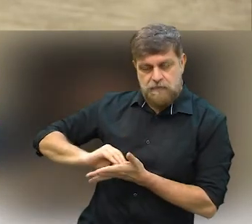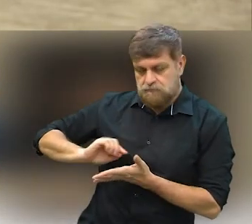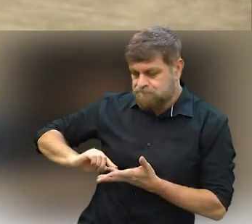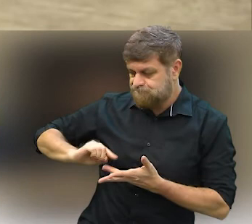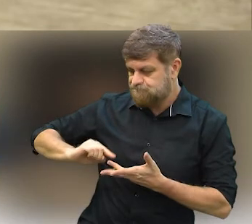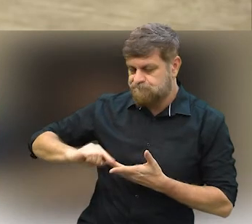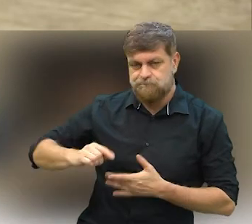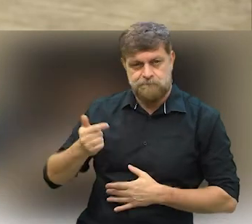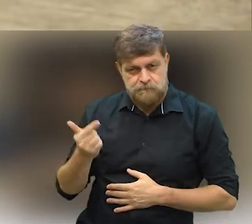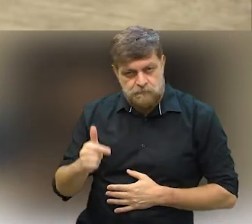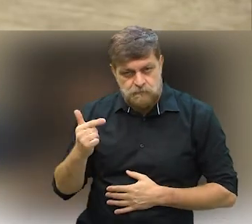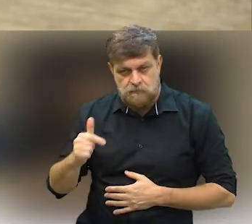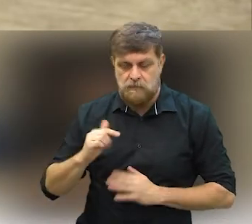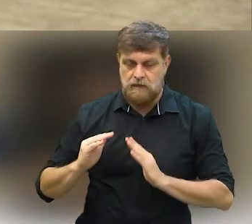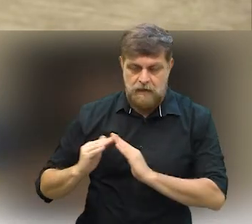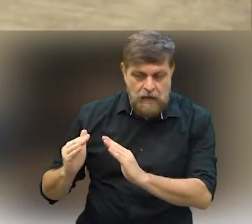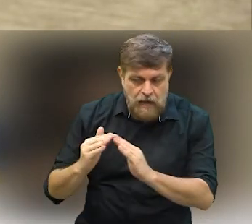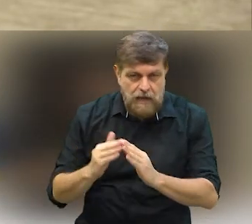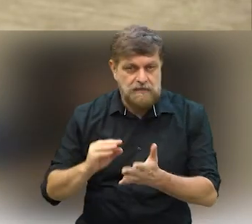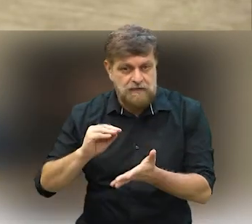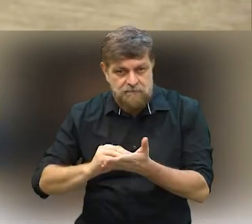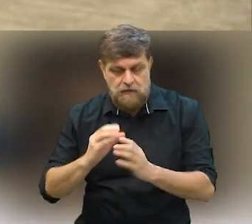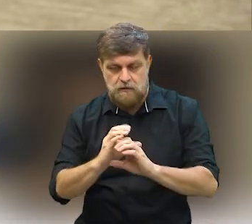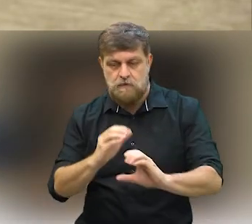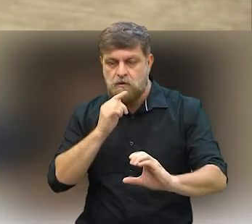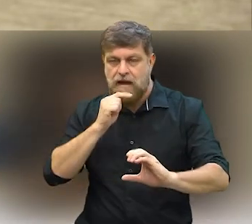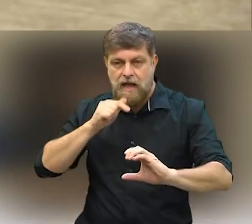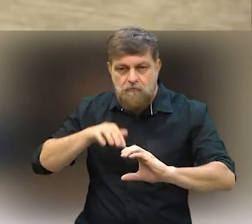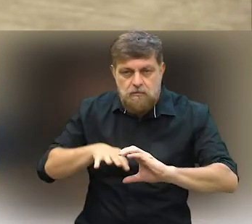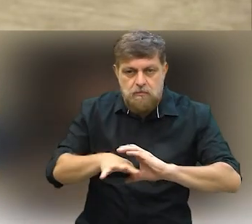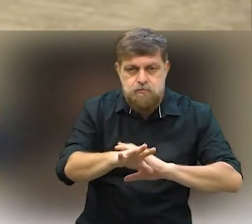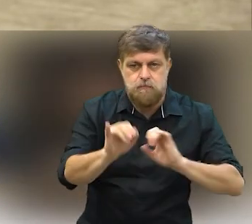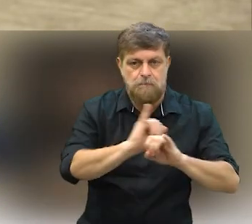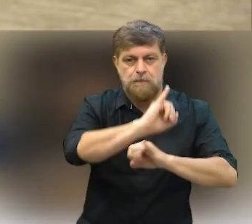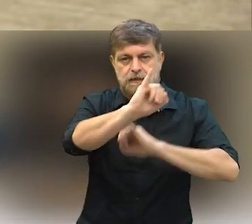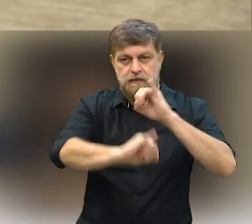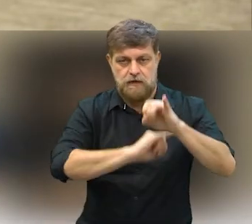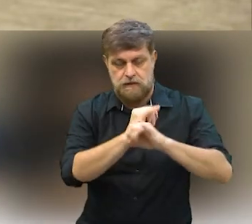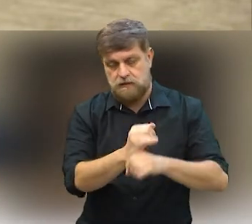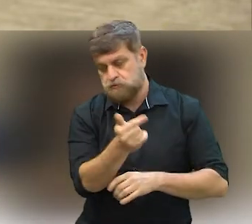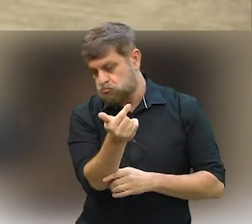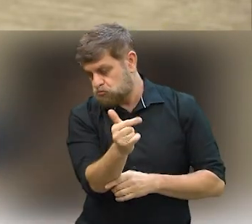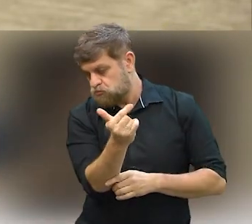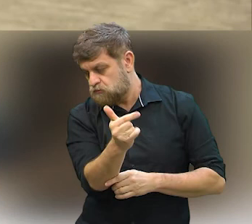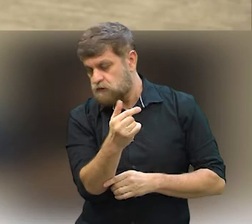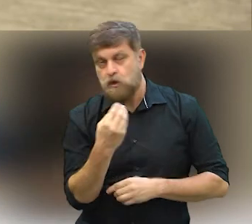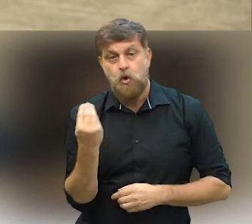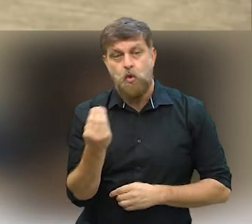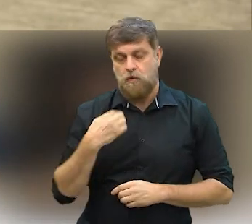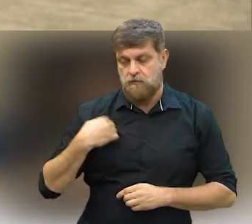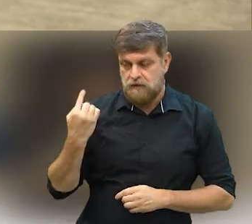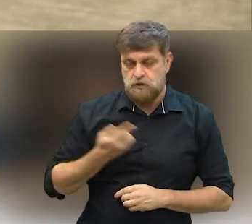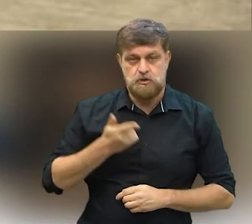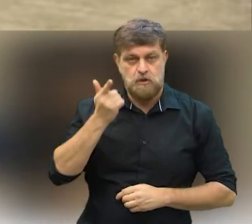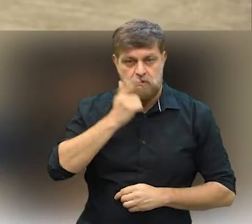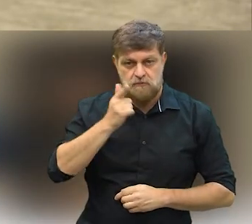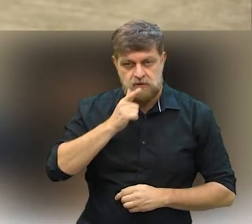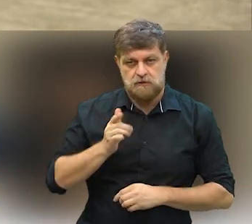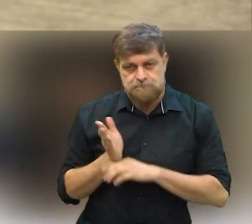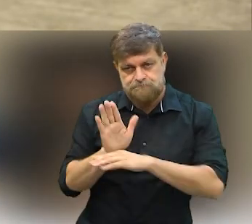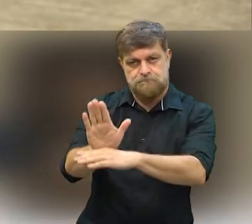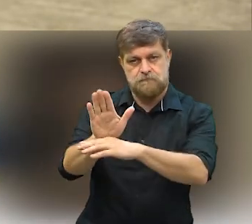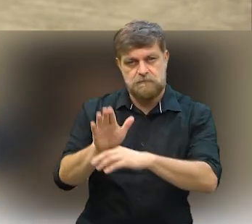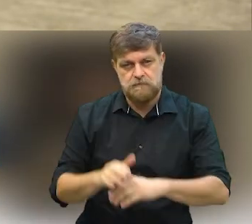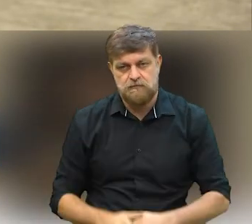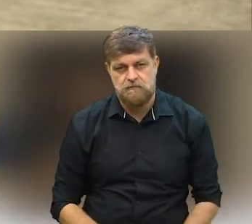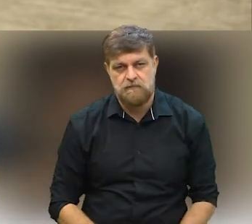cidades que ainda carecem muito né às vezes falta de habitação a falta de saneamento básico falta de internet como é que a gente pode